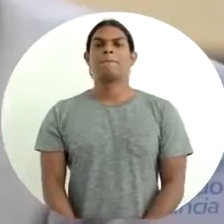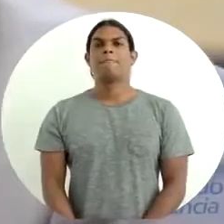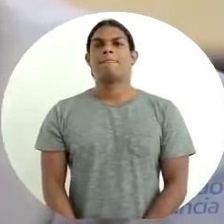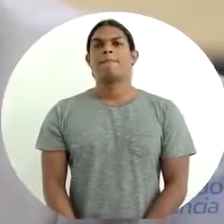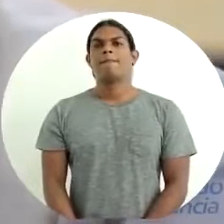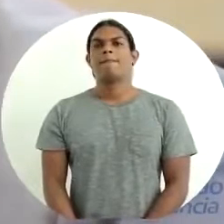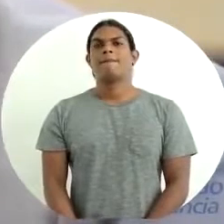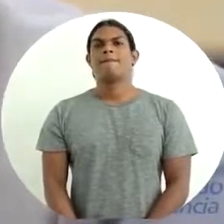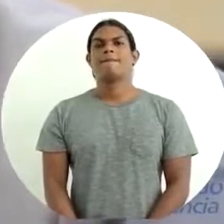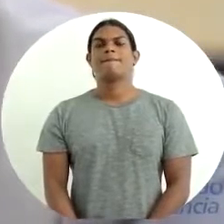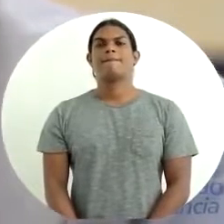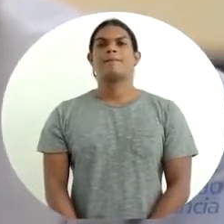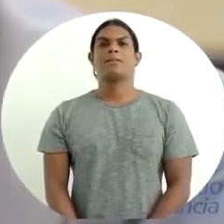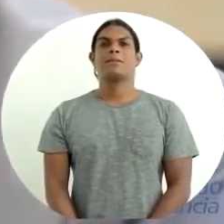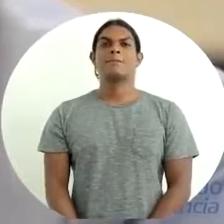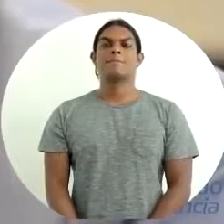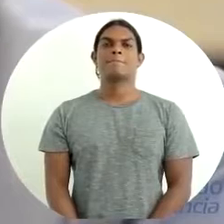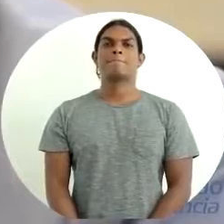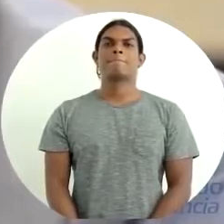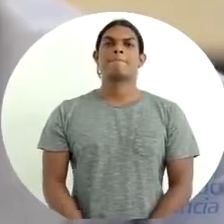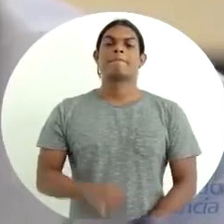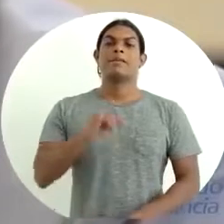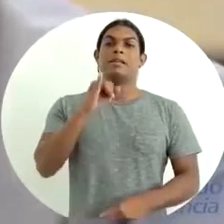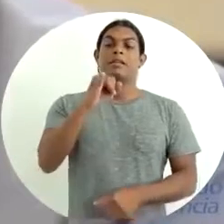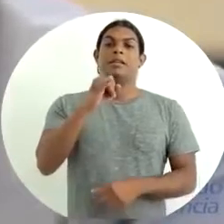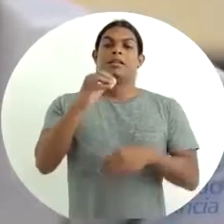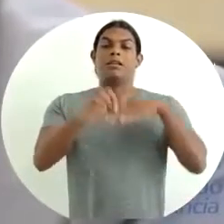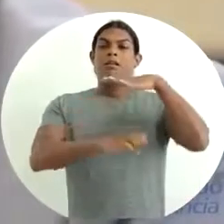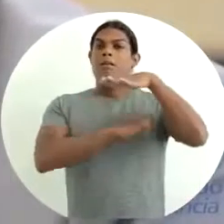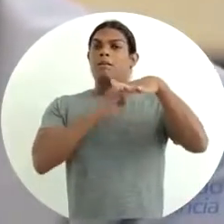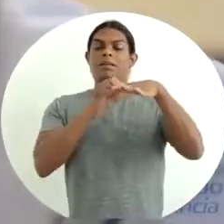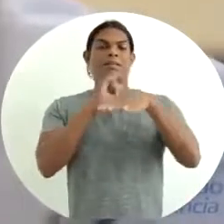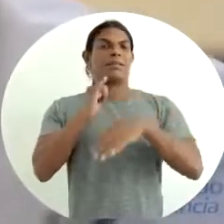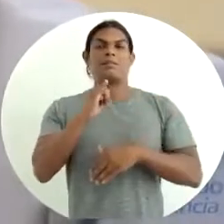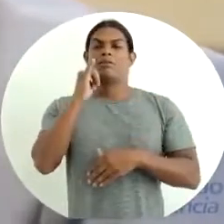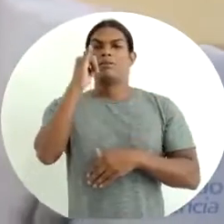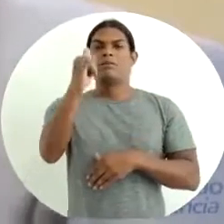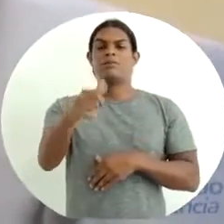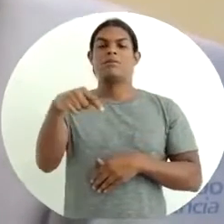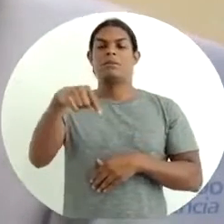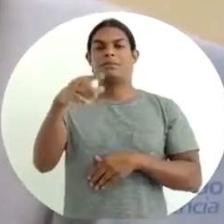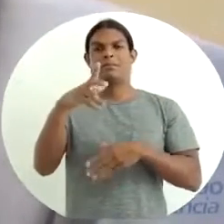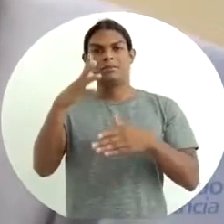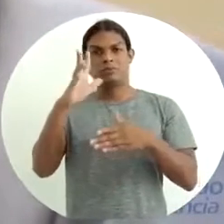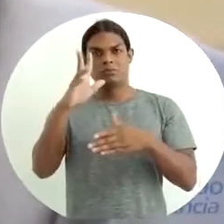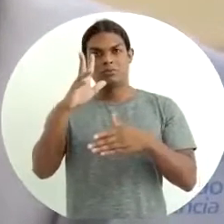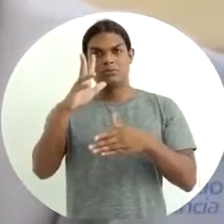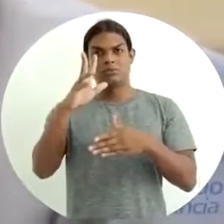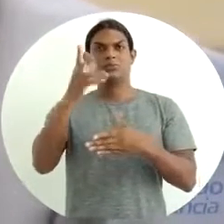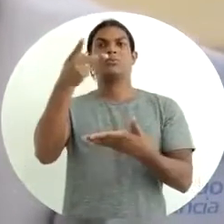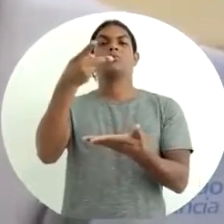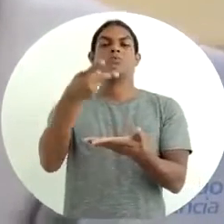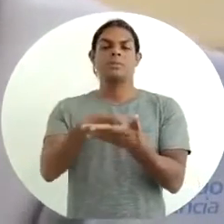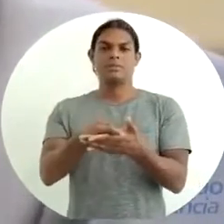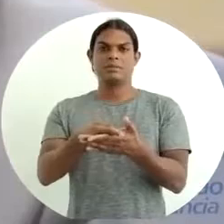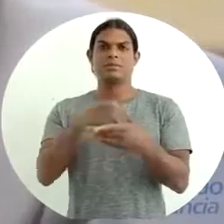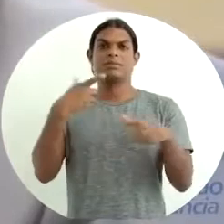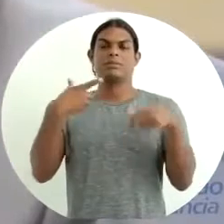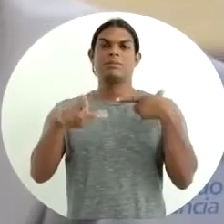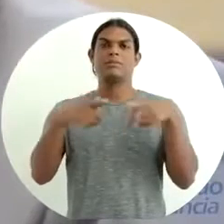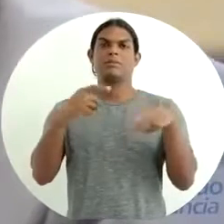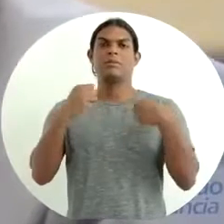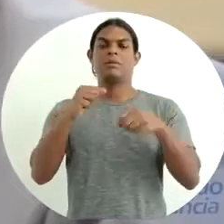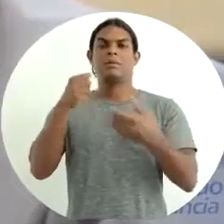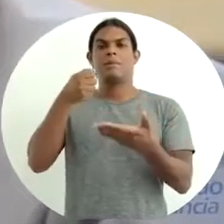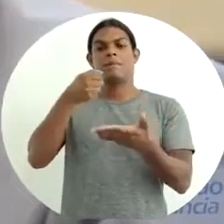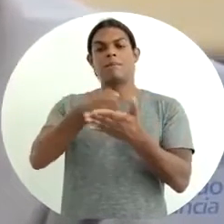A empresa não faça a comunicação, acate a comunicação de acidente do trabalho, sofrerá uma multa e poderá